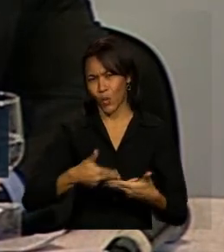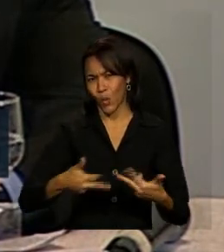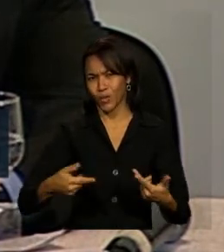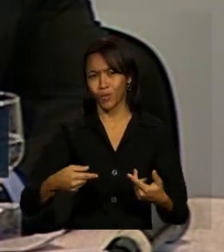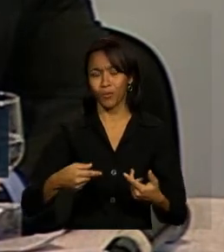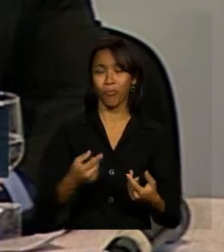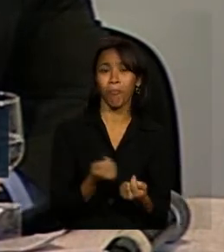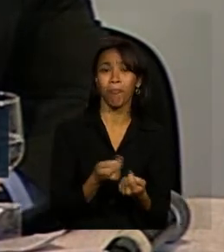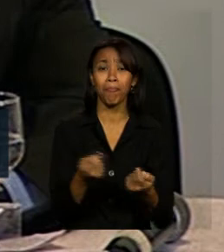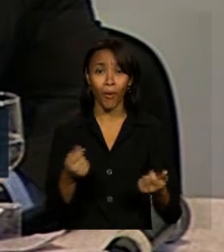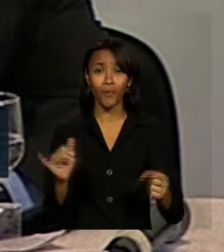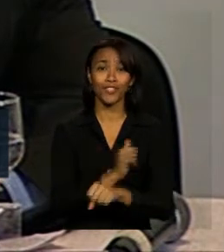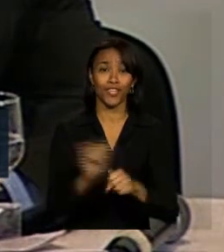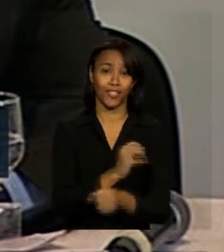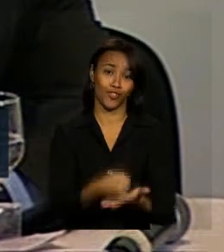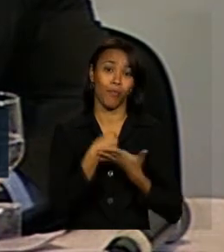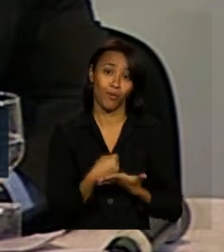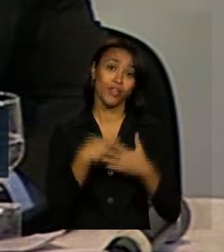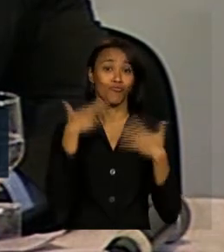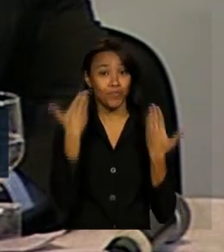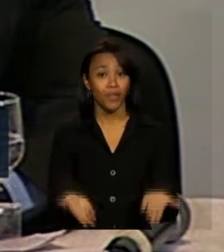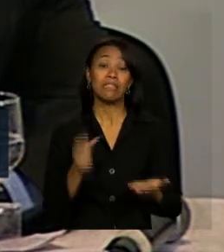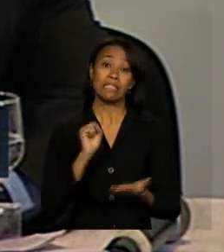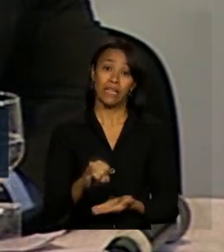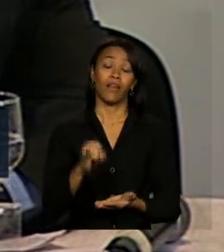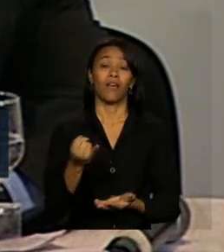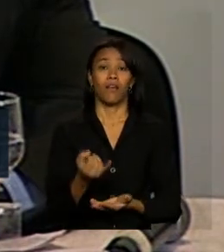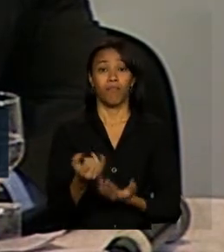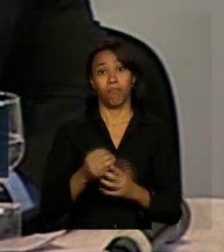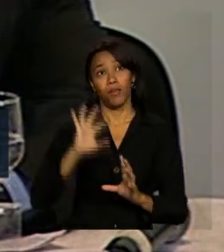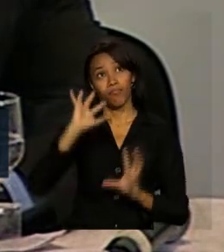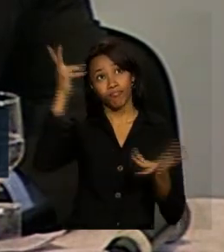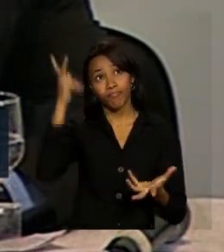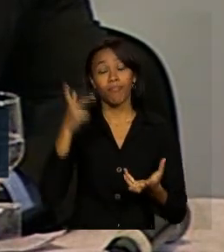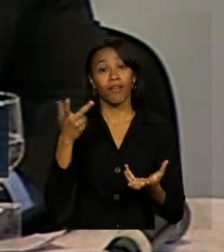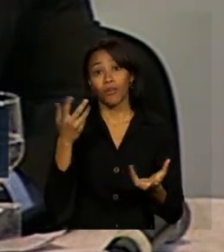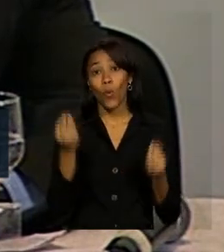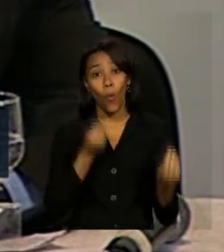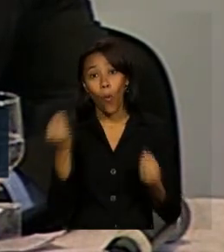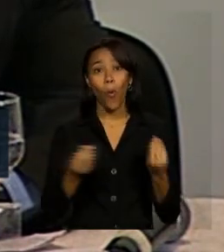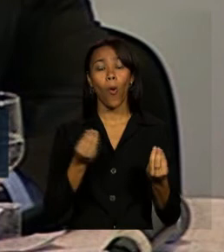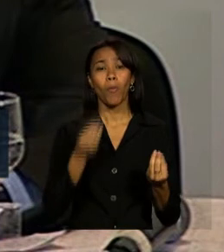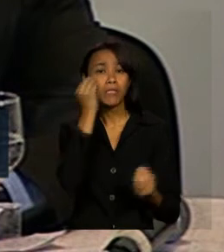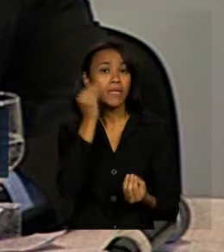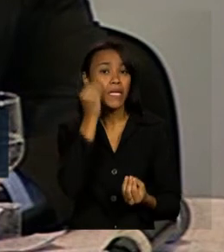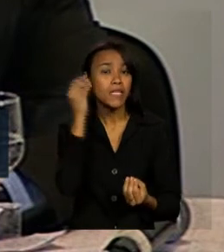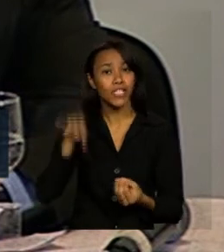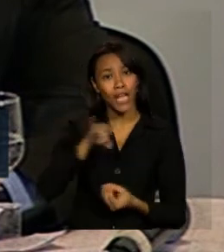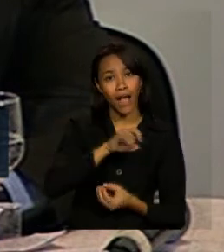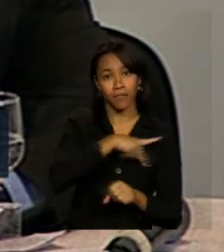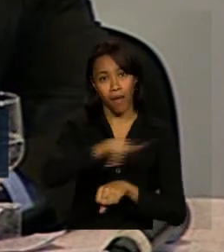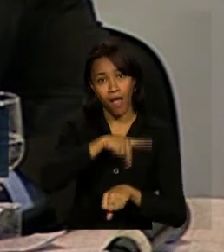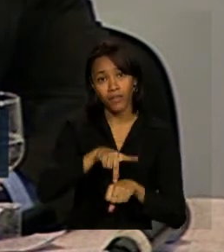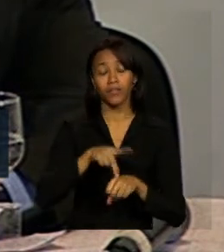meios. Seja pelas circunstâncias, seja pelo amadurecimento da organização e do país mesmo,